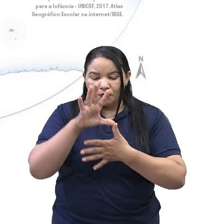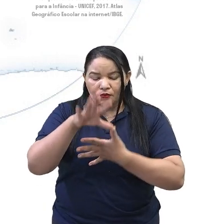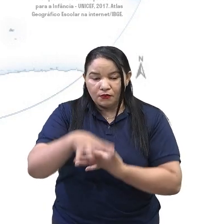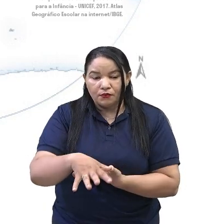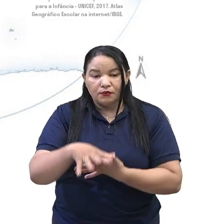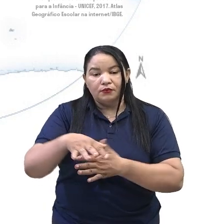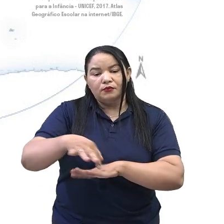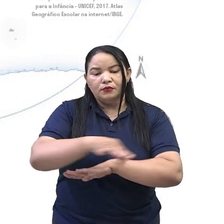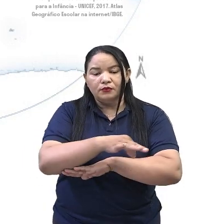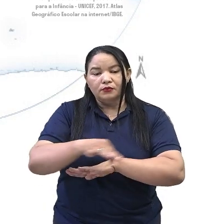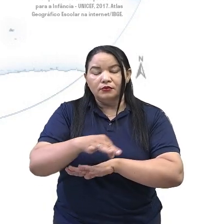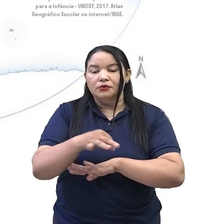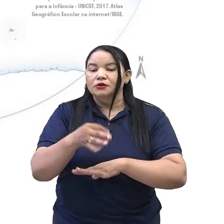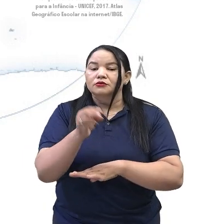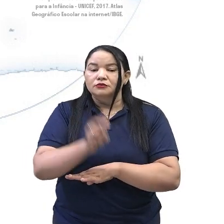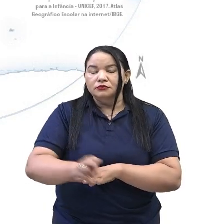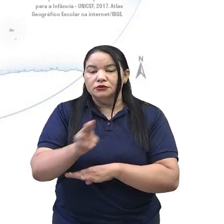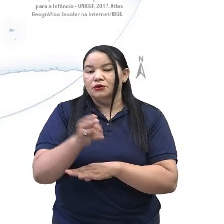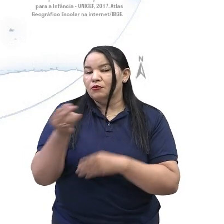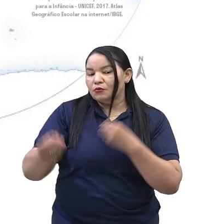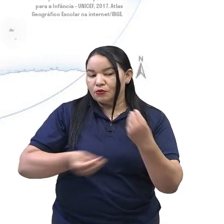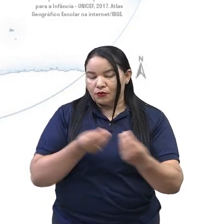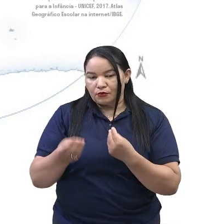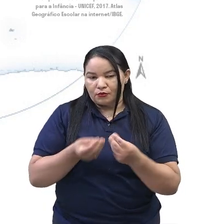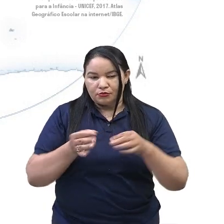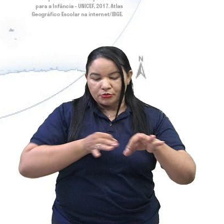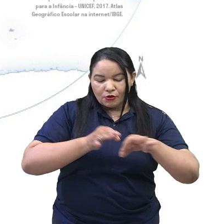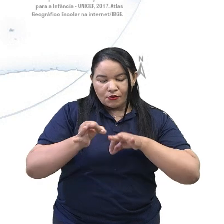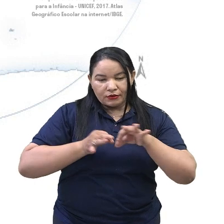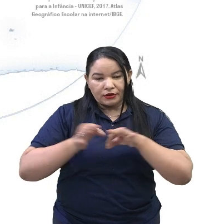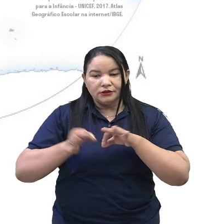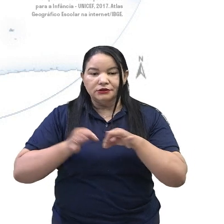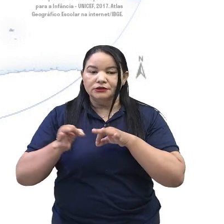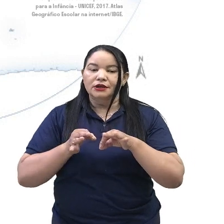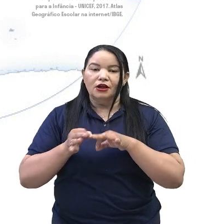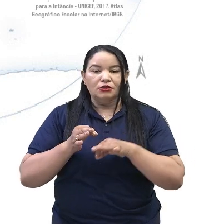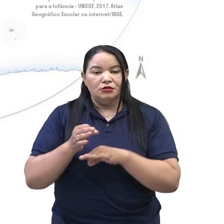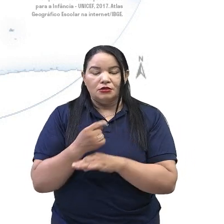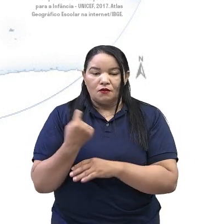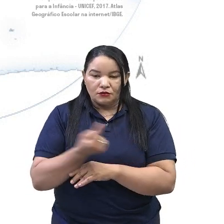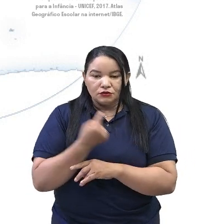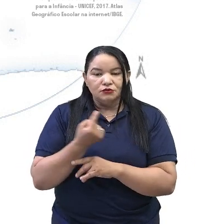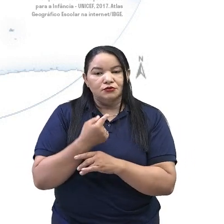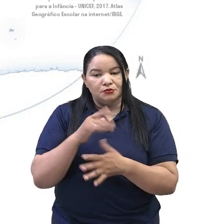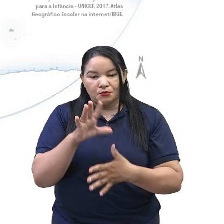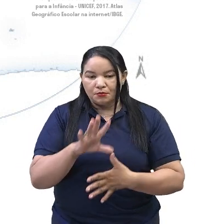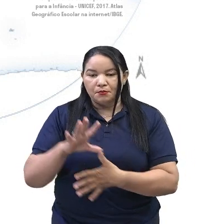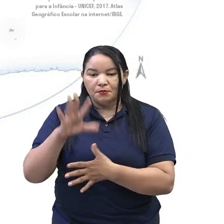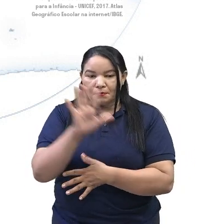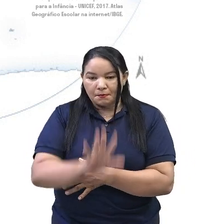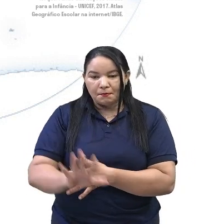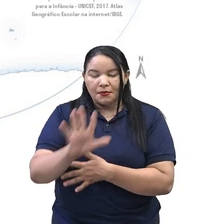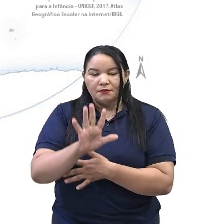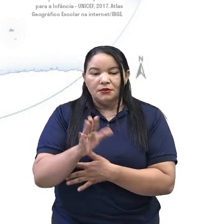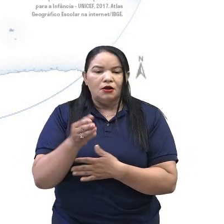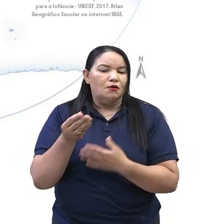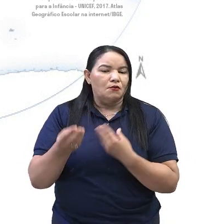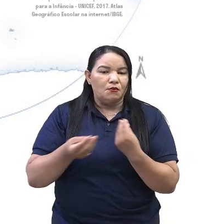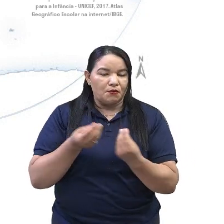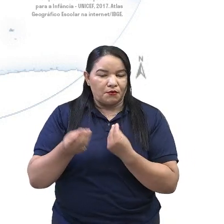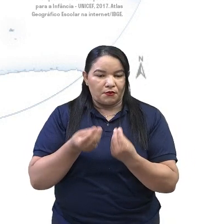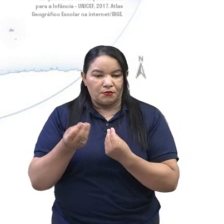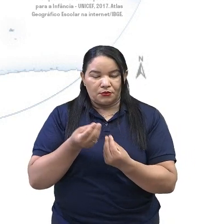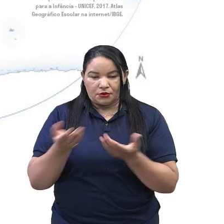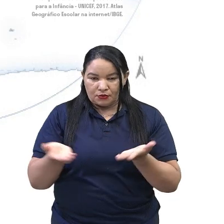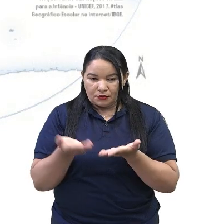nós utilizamos para confeccionar o nosso mapa. E eu vou destacar aqui para vocês qual é a projeção